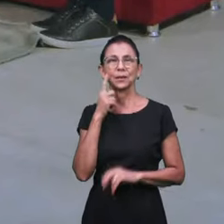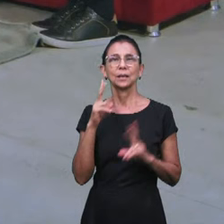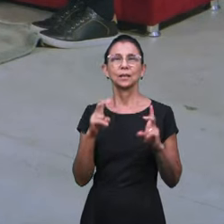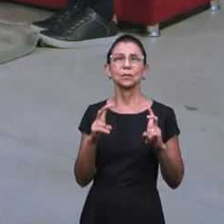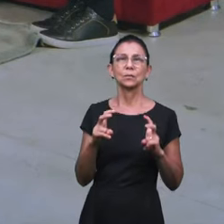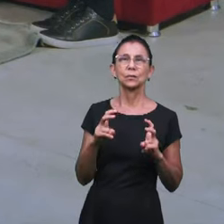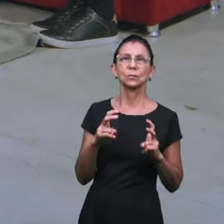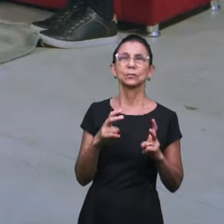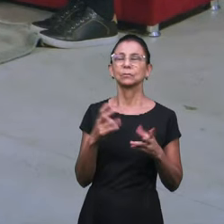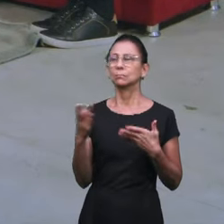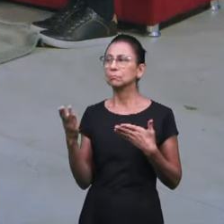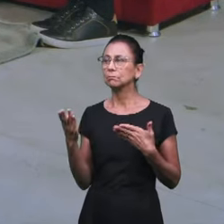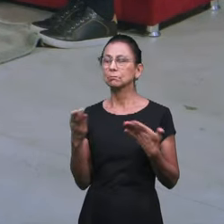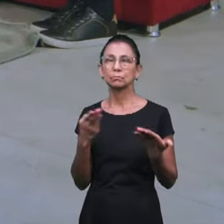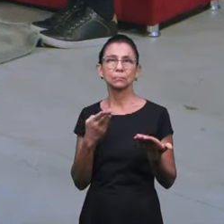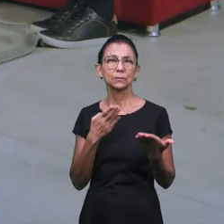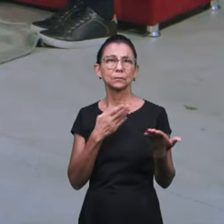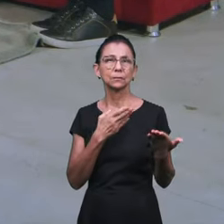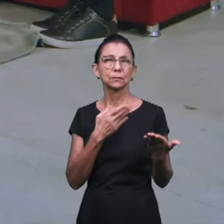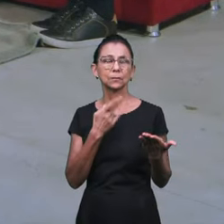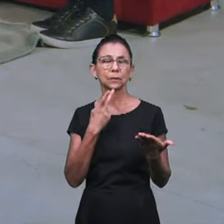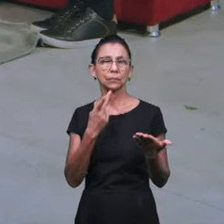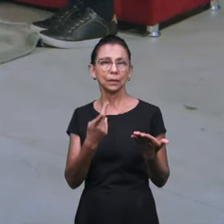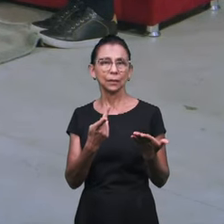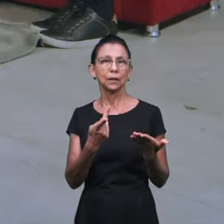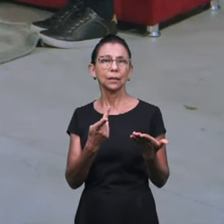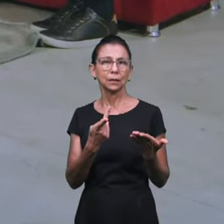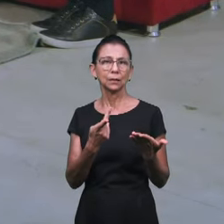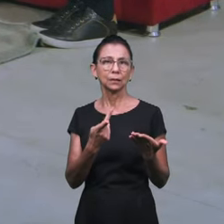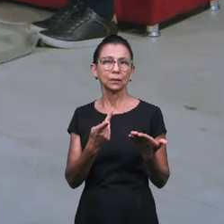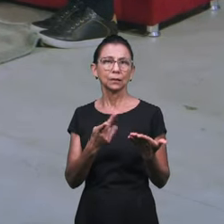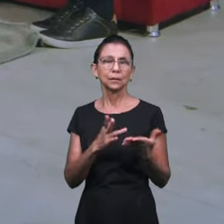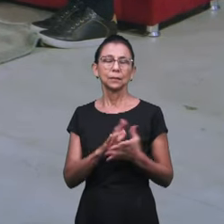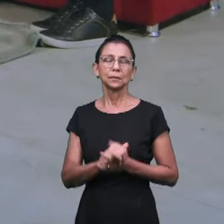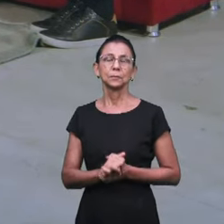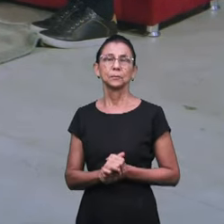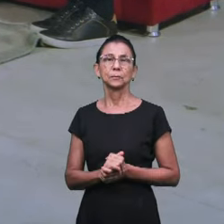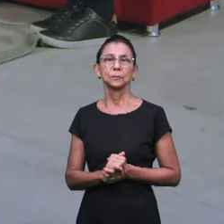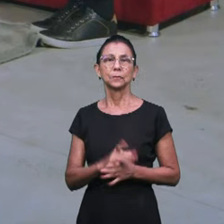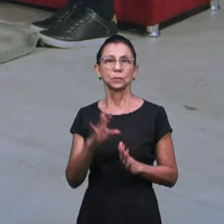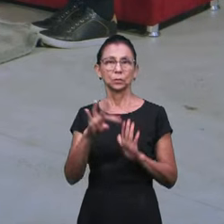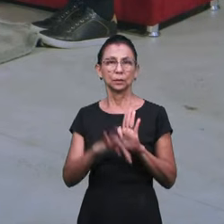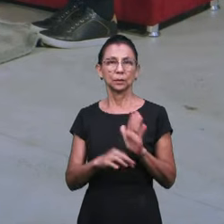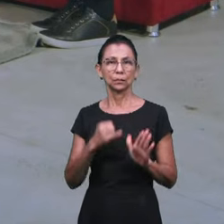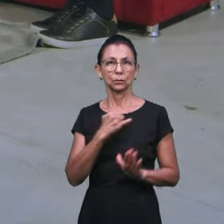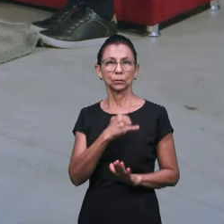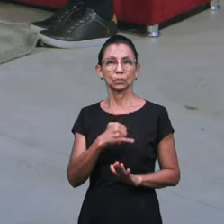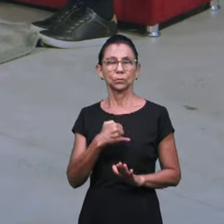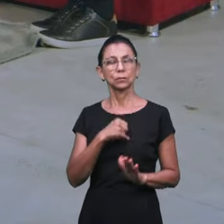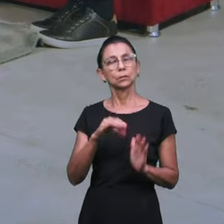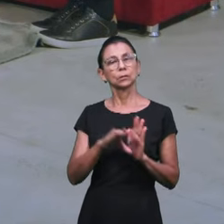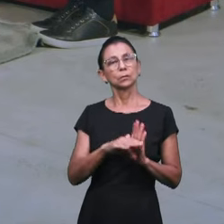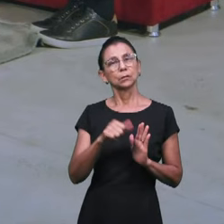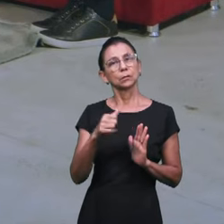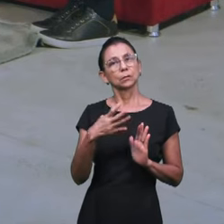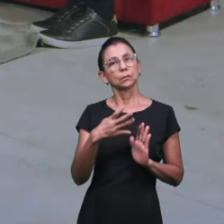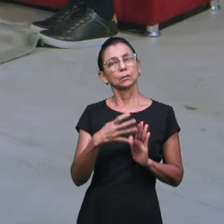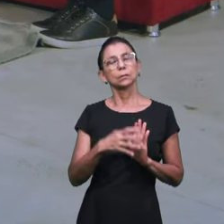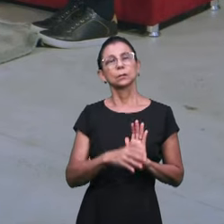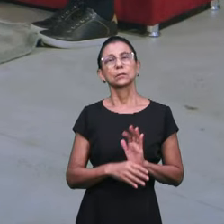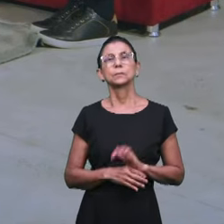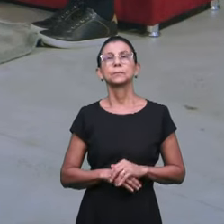dos companheiros que queiram falar um pouco a respeito desse aspecto lido no texto de João capítulo 14, no versículo 1 a